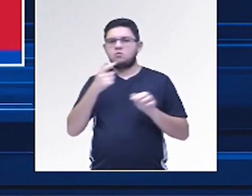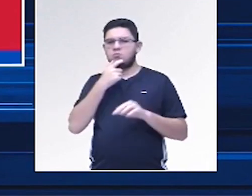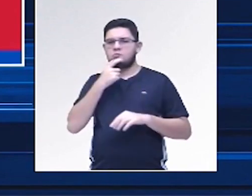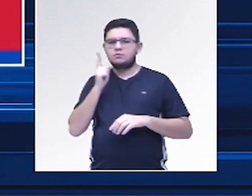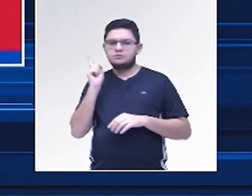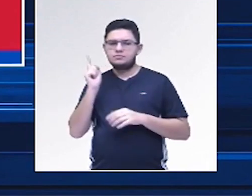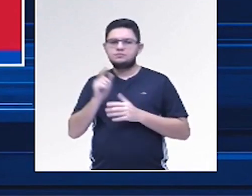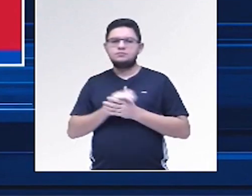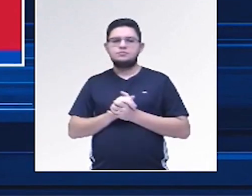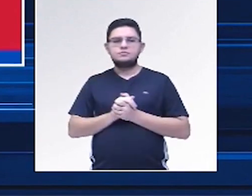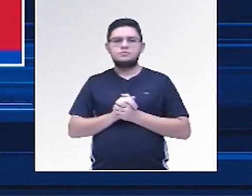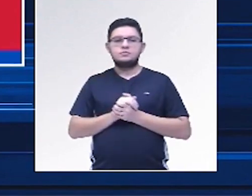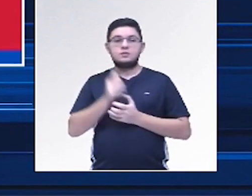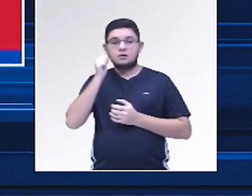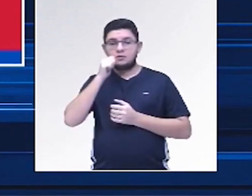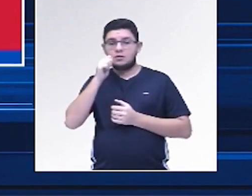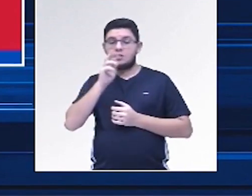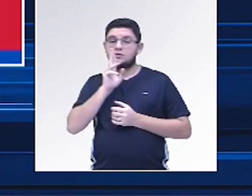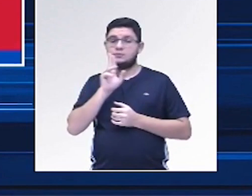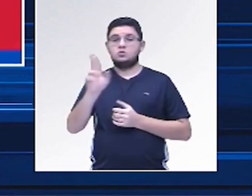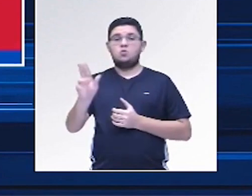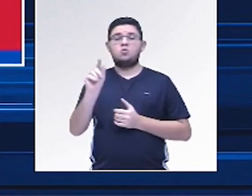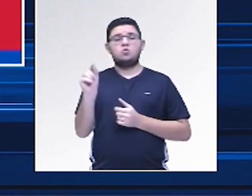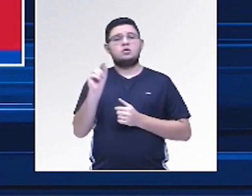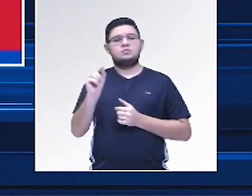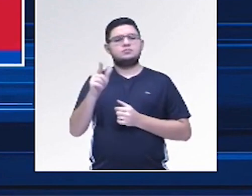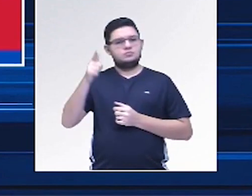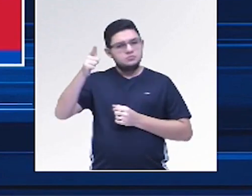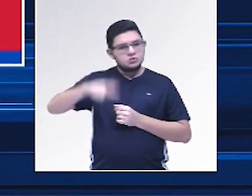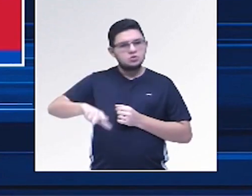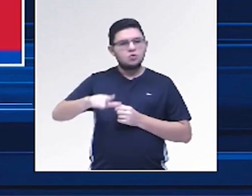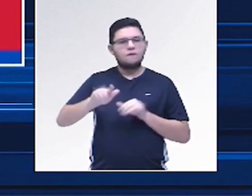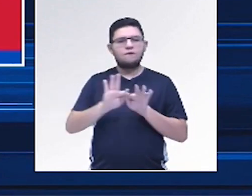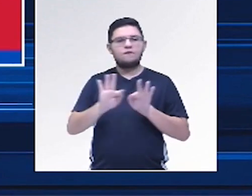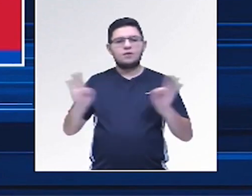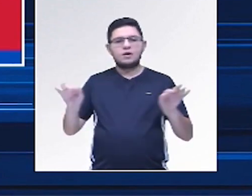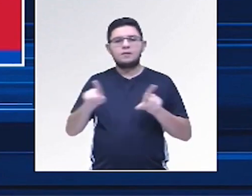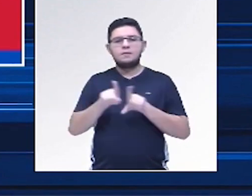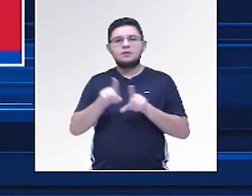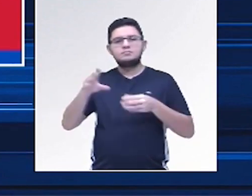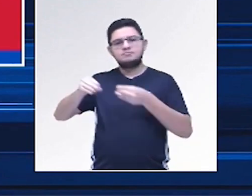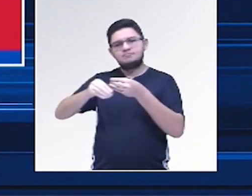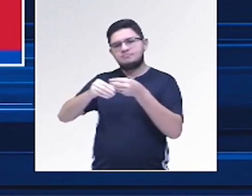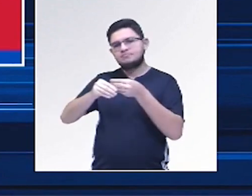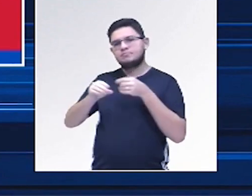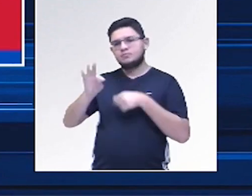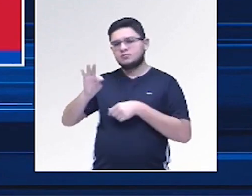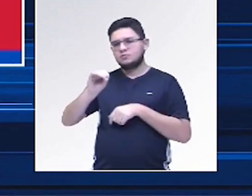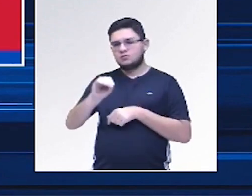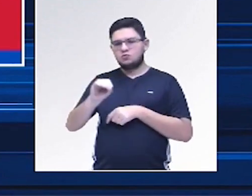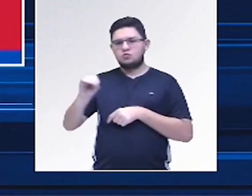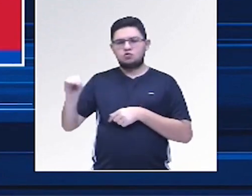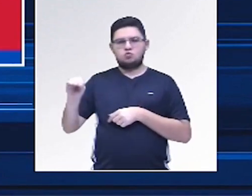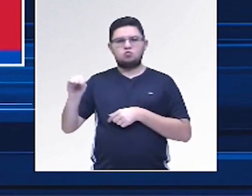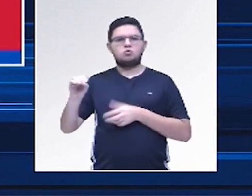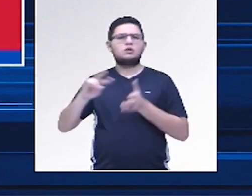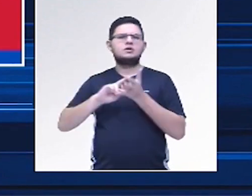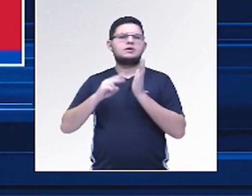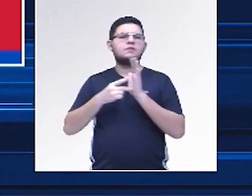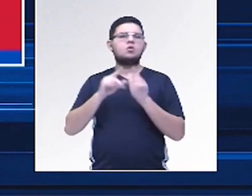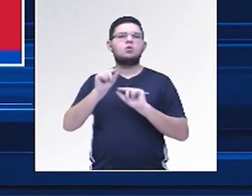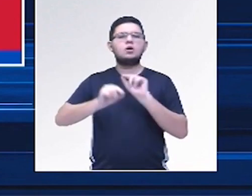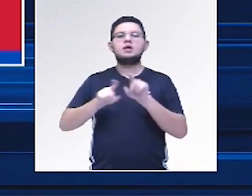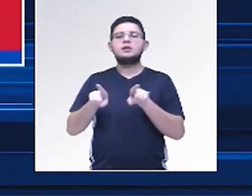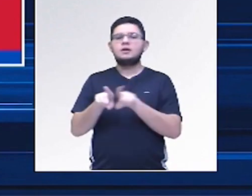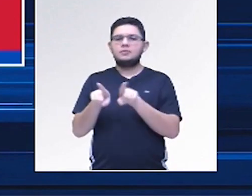responde. Pleased to meet you too. Ela usou a mesma frase, mas aquela palavra lá no final, to, que significa